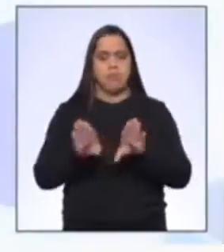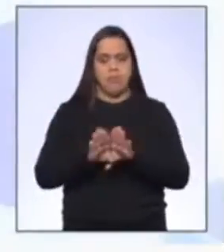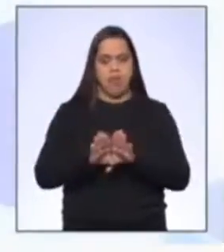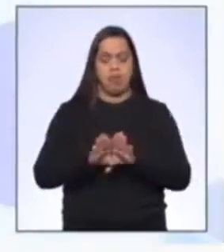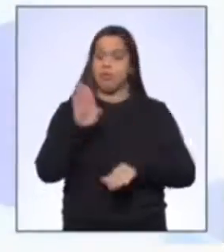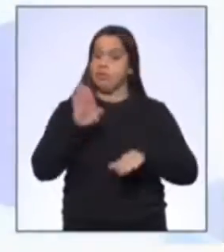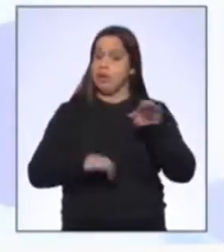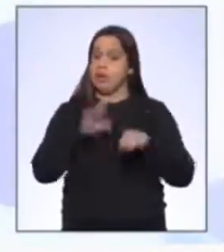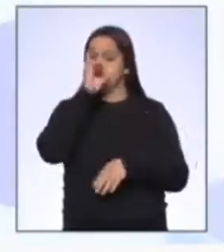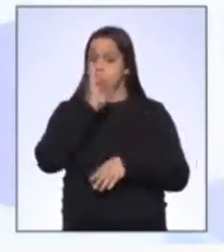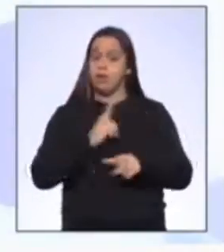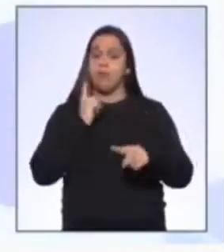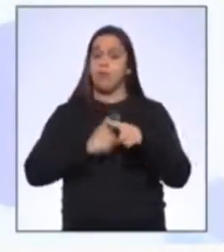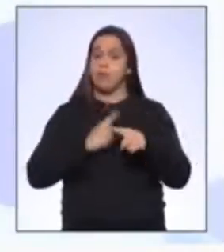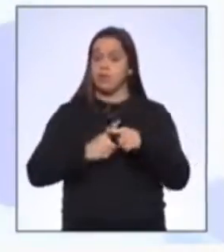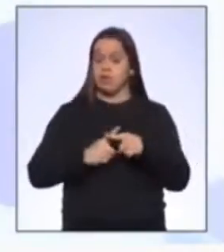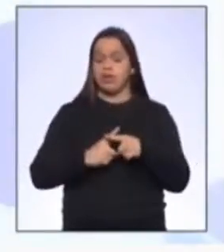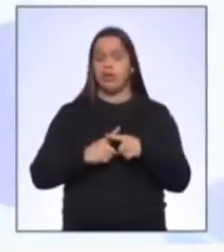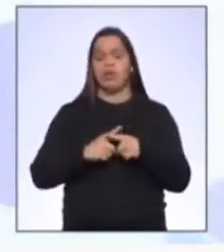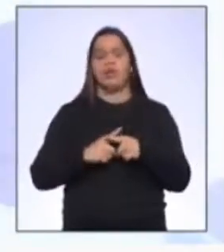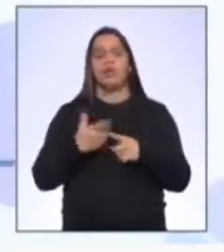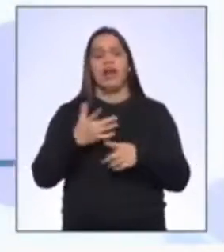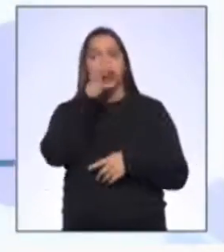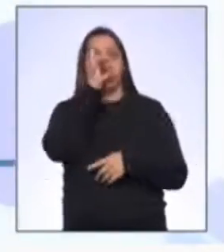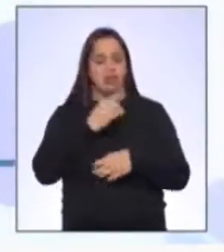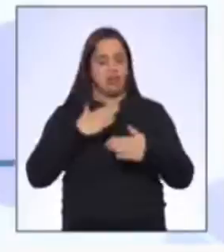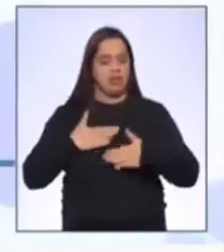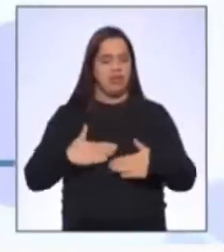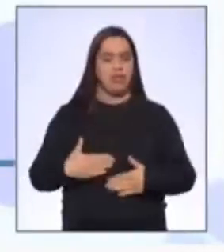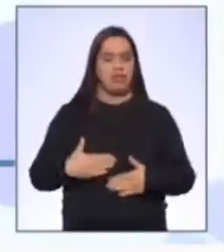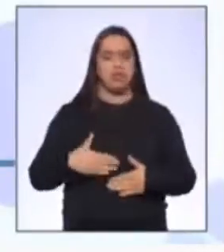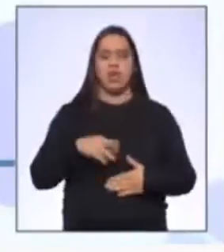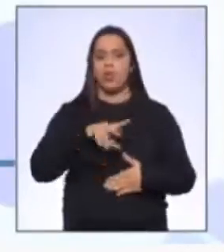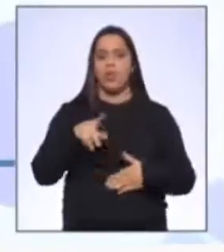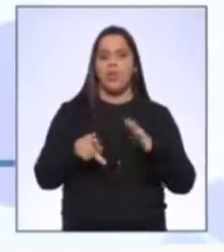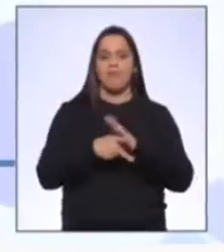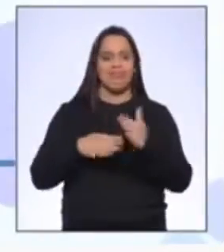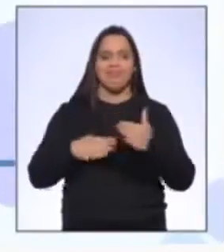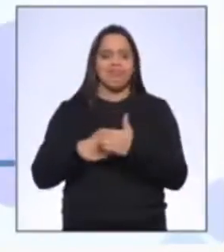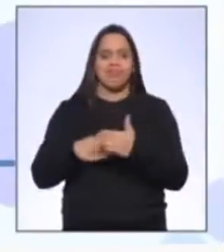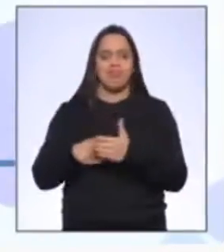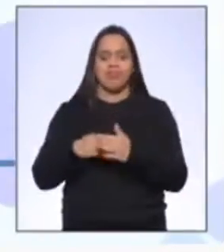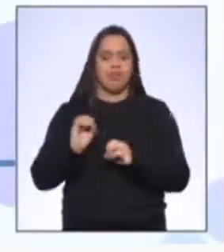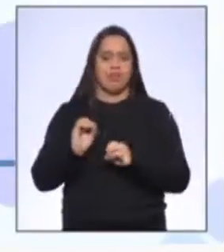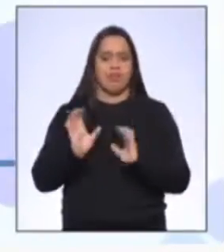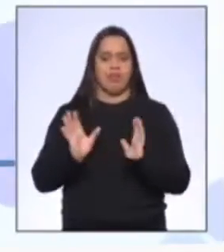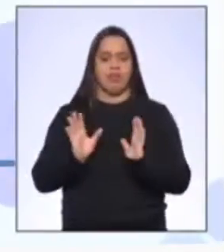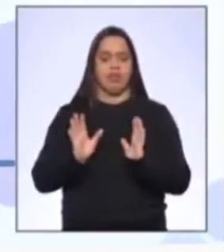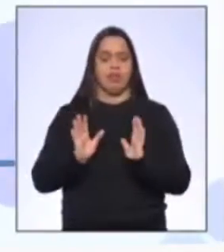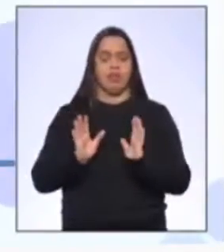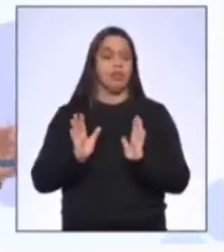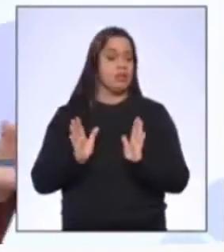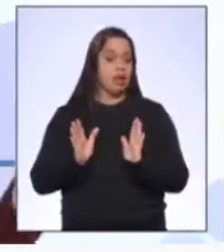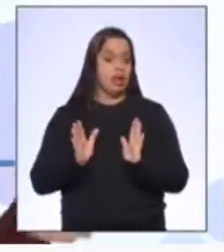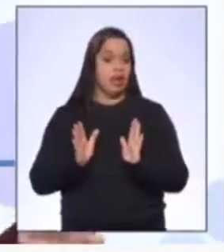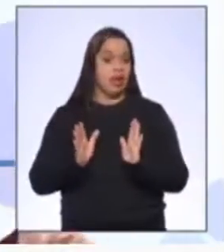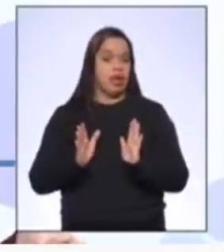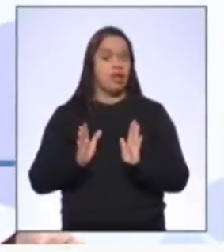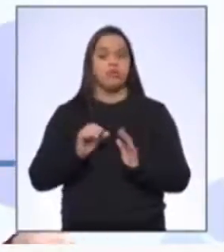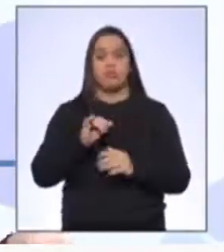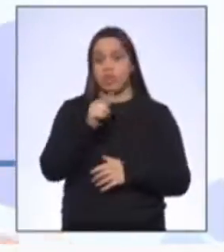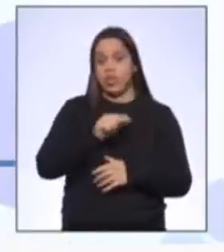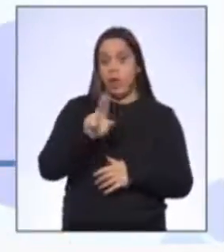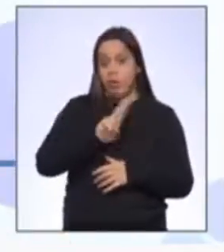depende da deficiência porque as vezes a deficiência física ela não é limitante então o mesmo sem uso de